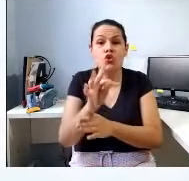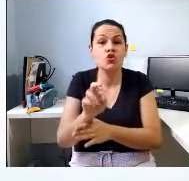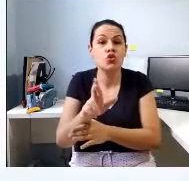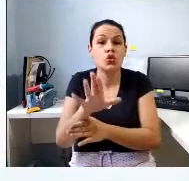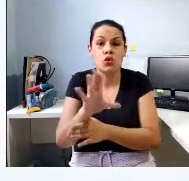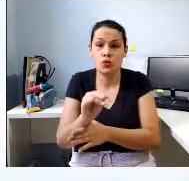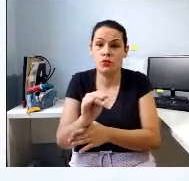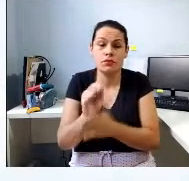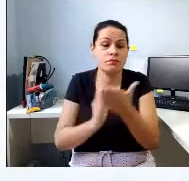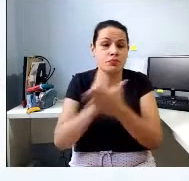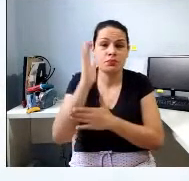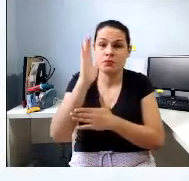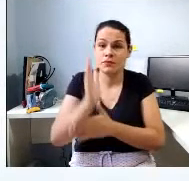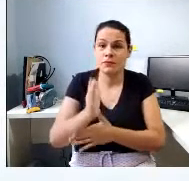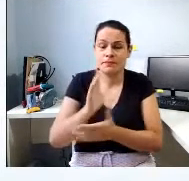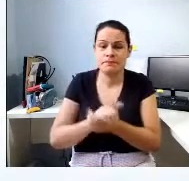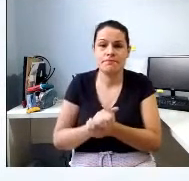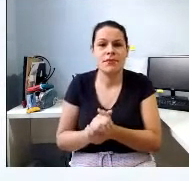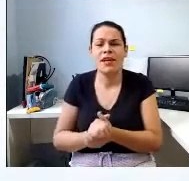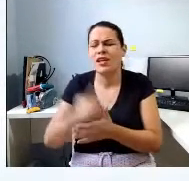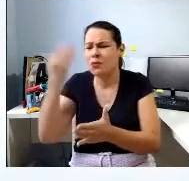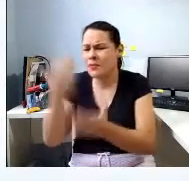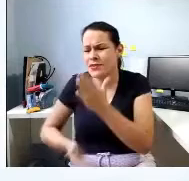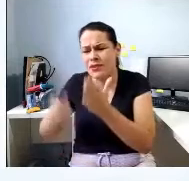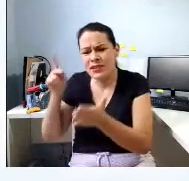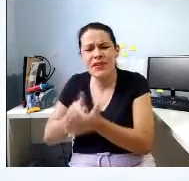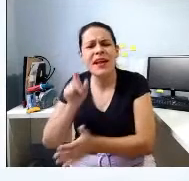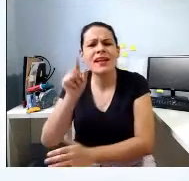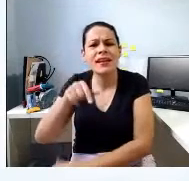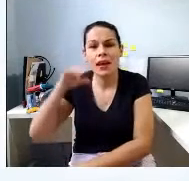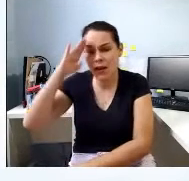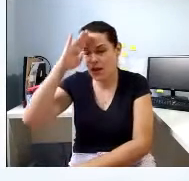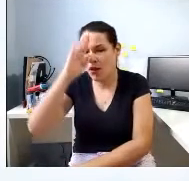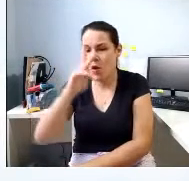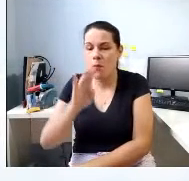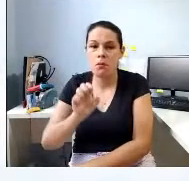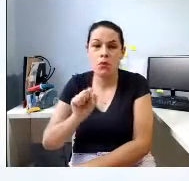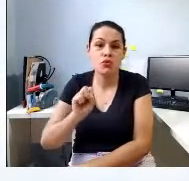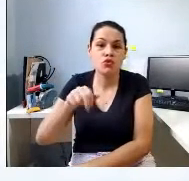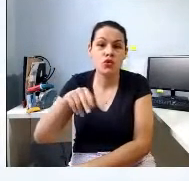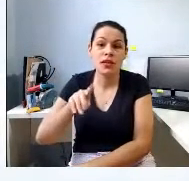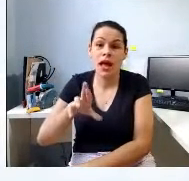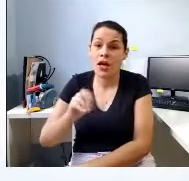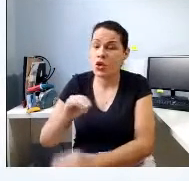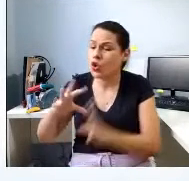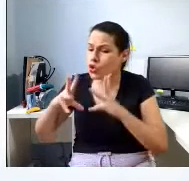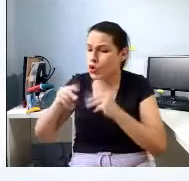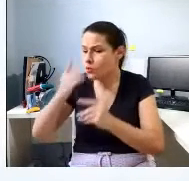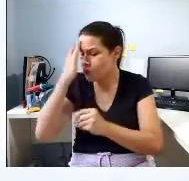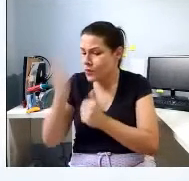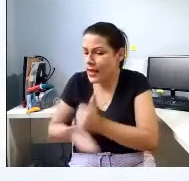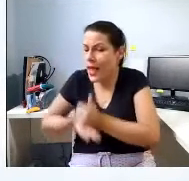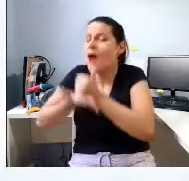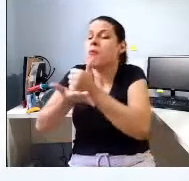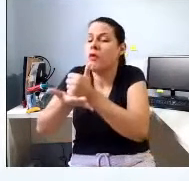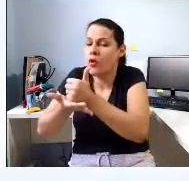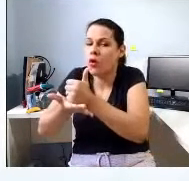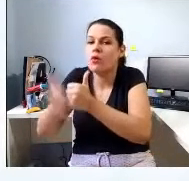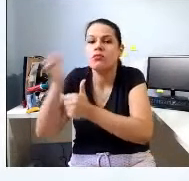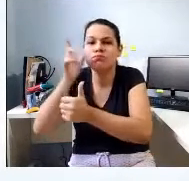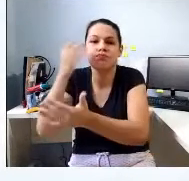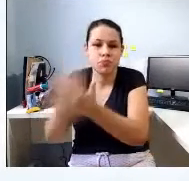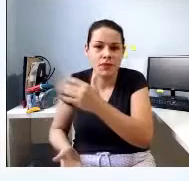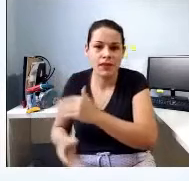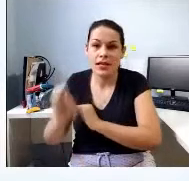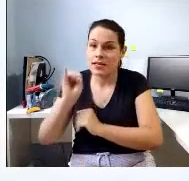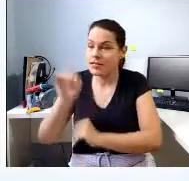perdedor, grande perdedor, foi o Bolsonaro. Quem o Bolsonaro apoiou, perdeu. E mesmo aqueles candidatos que o Bolsonaro apoiou